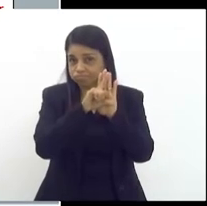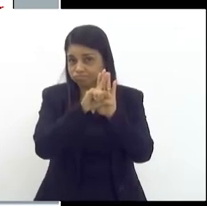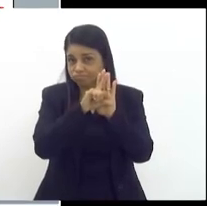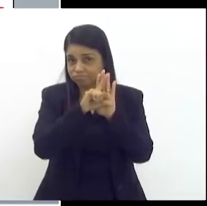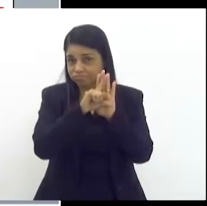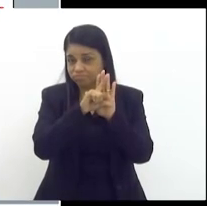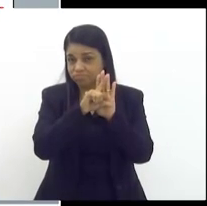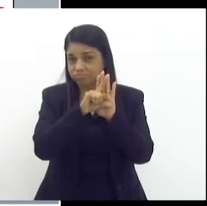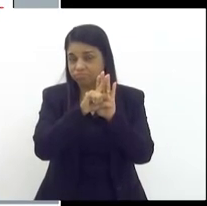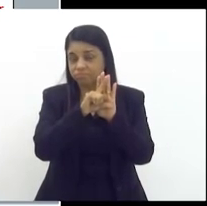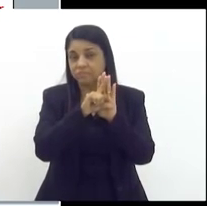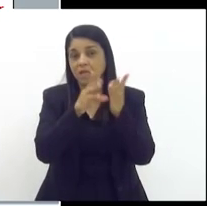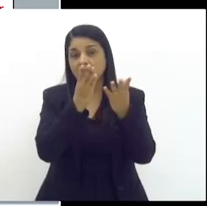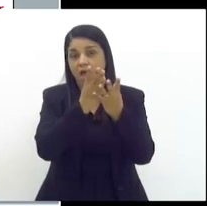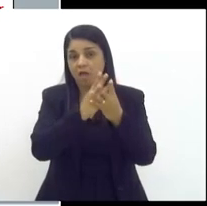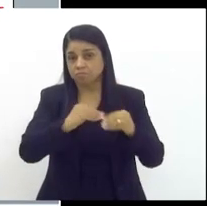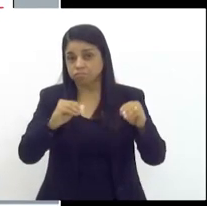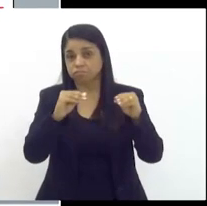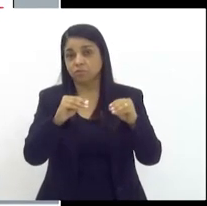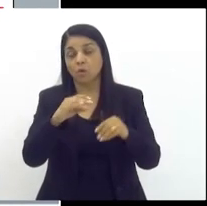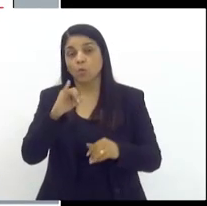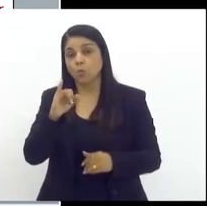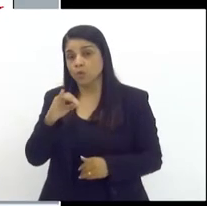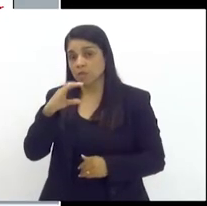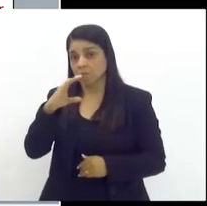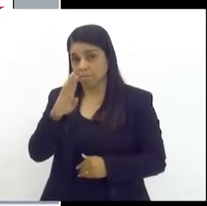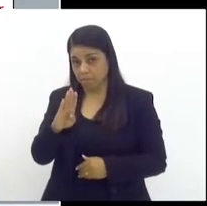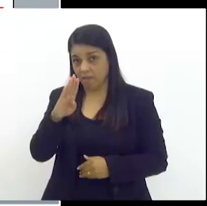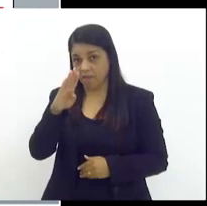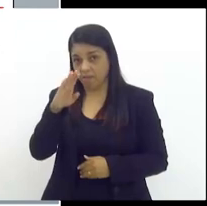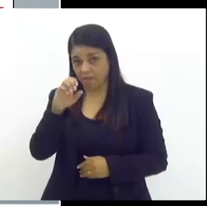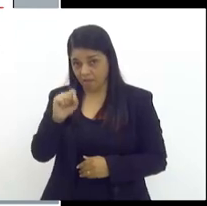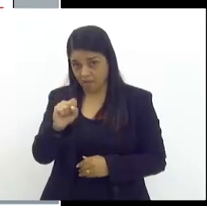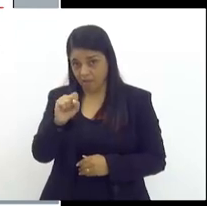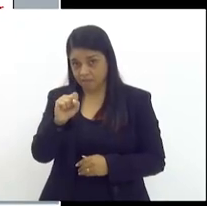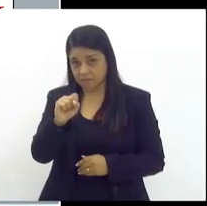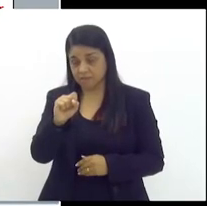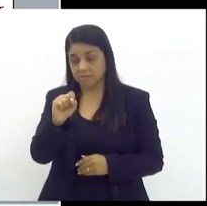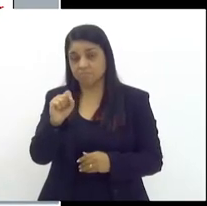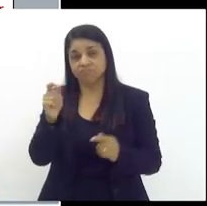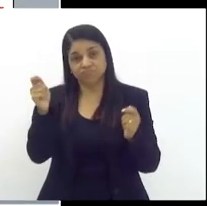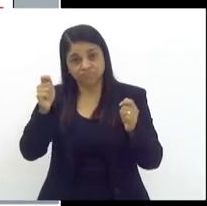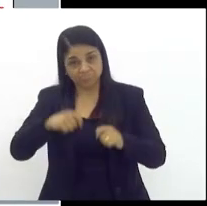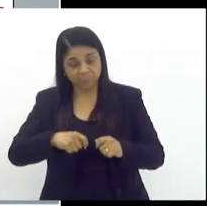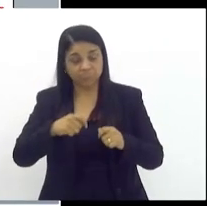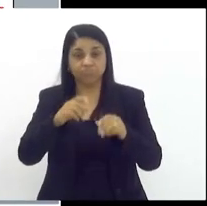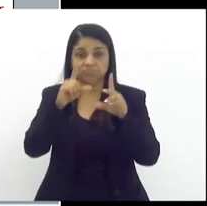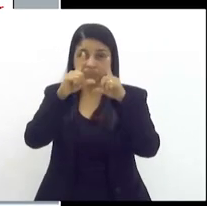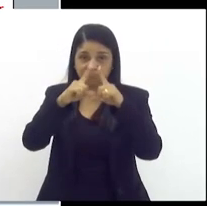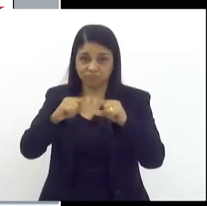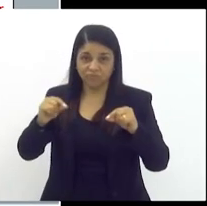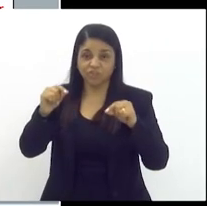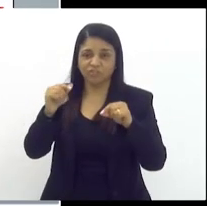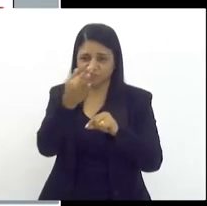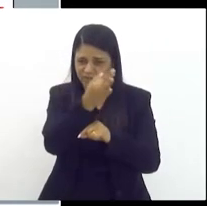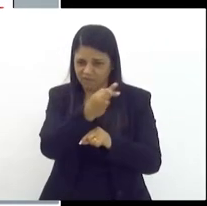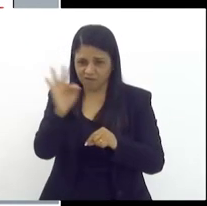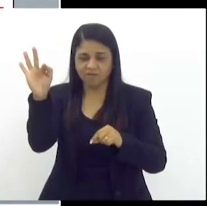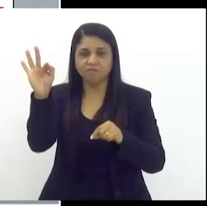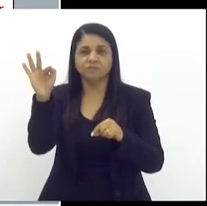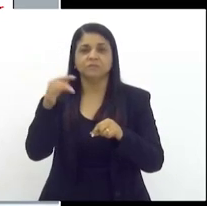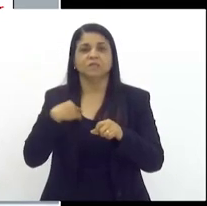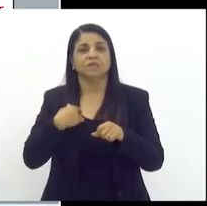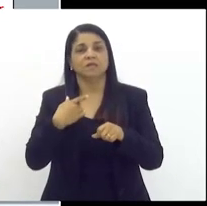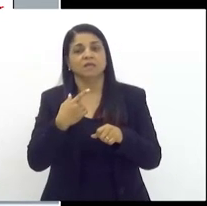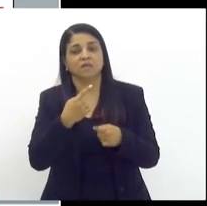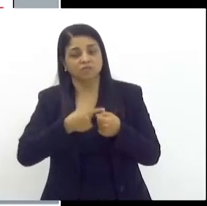instituirá o ibs de competência dos Estados Distrito Federal e municípios parágrafo primeiro o